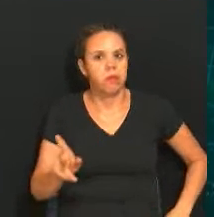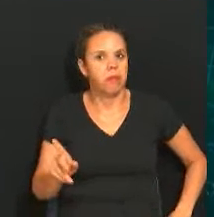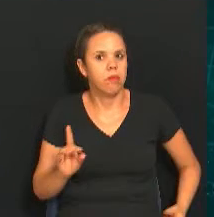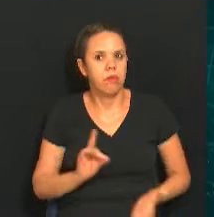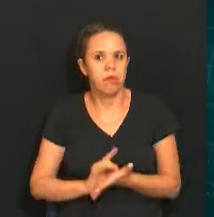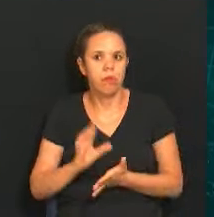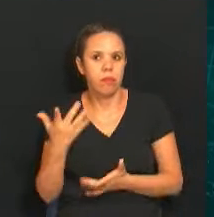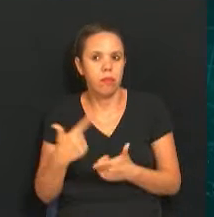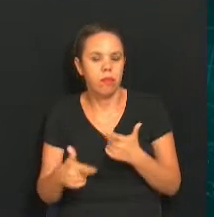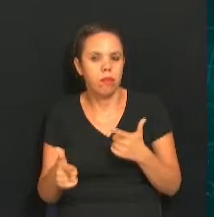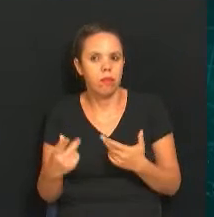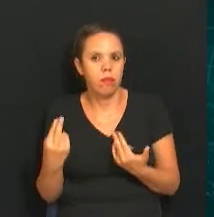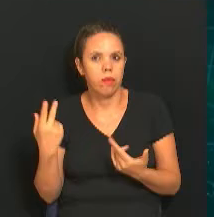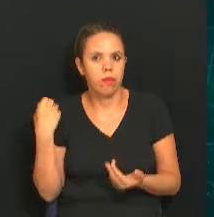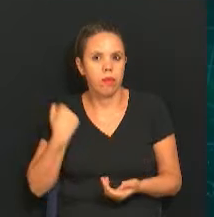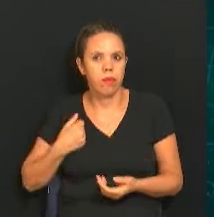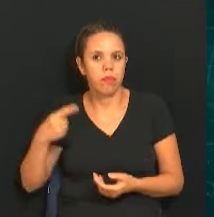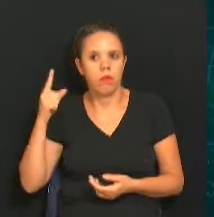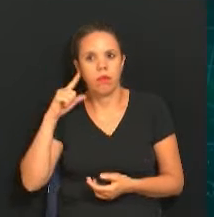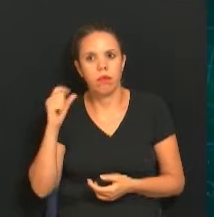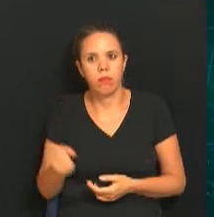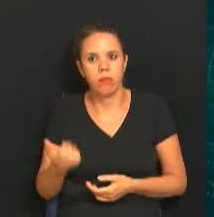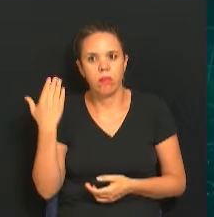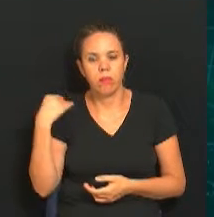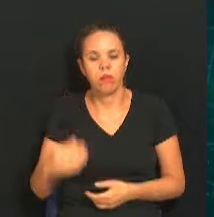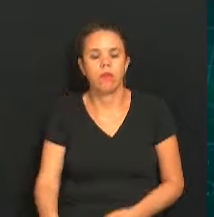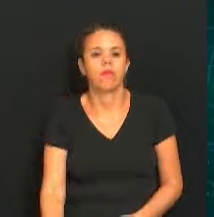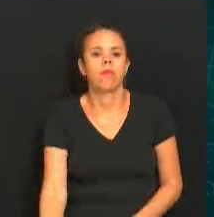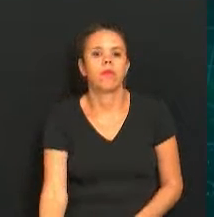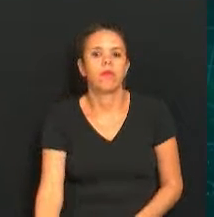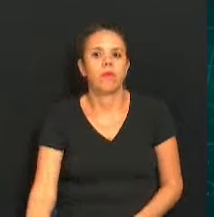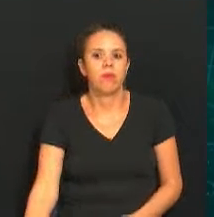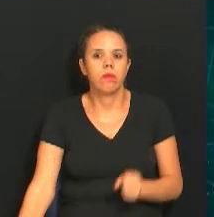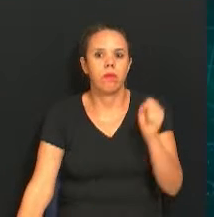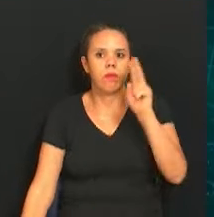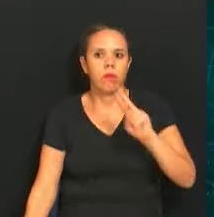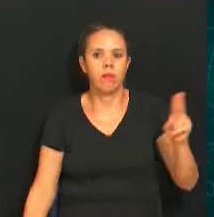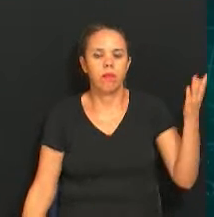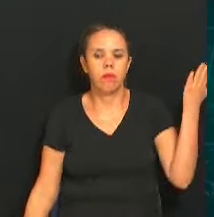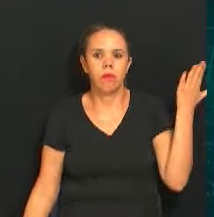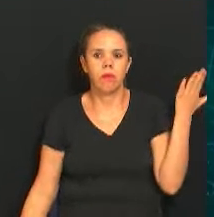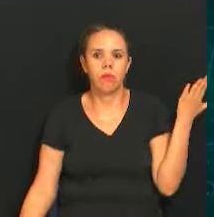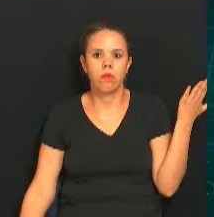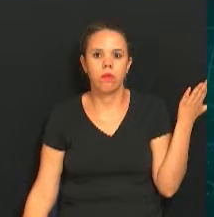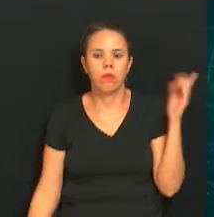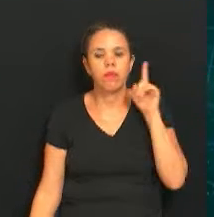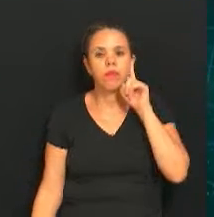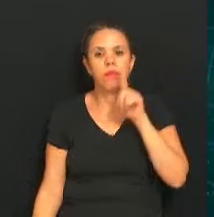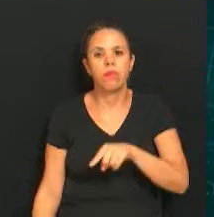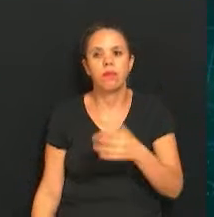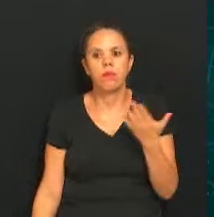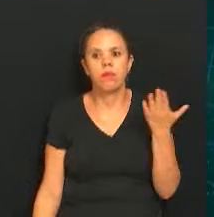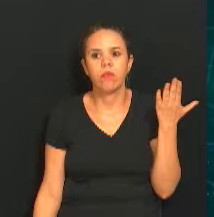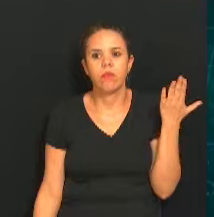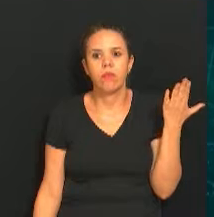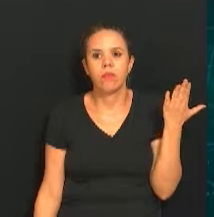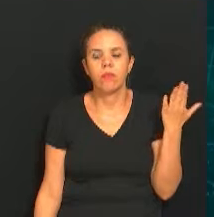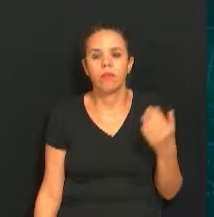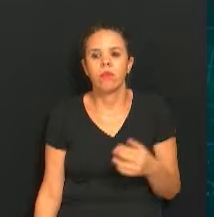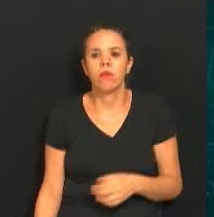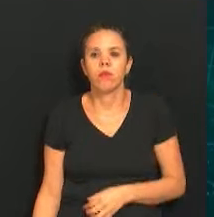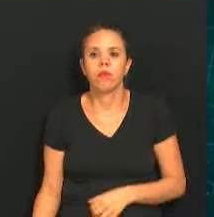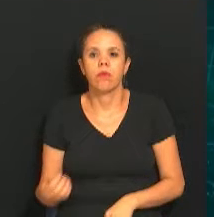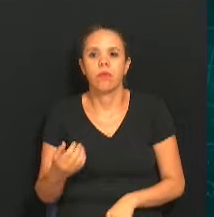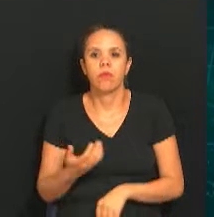que são os mesmos números do dia Dezoito de Fevereiro Sumaré 1059 americano 938